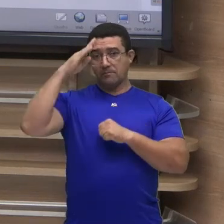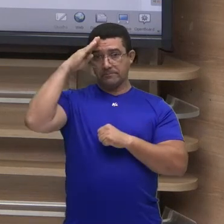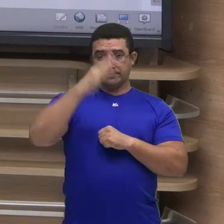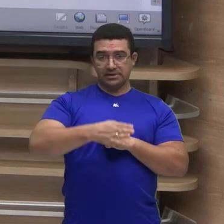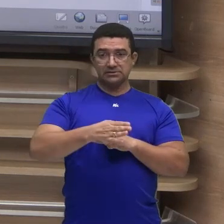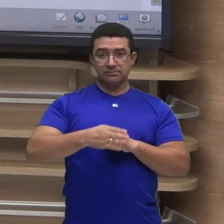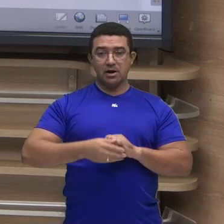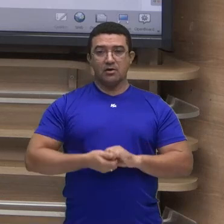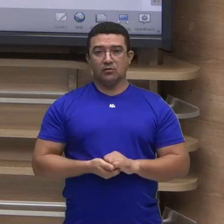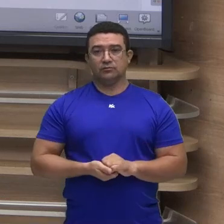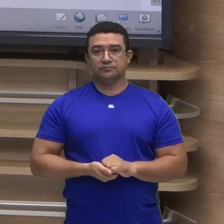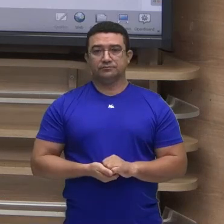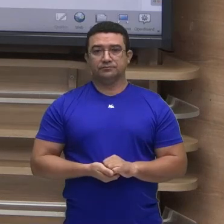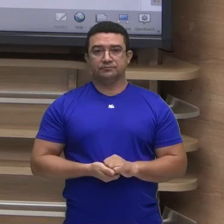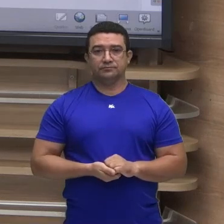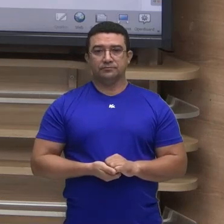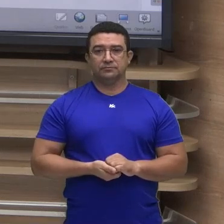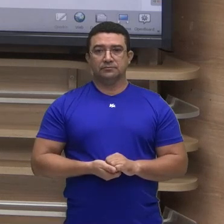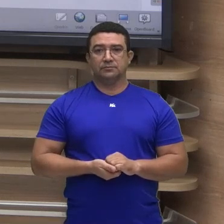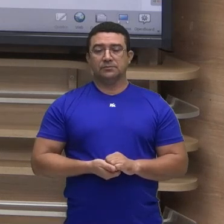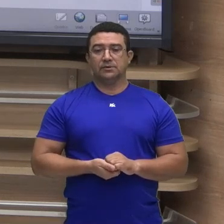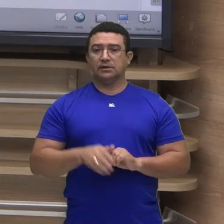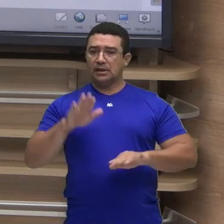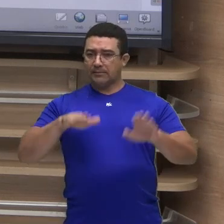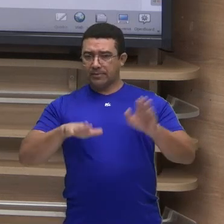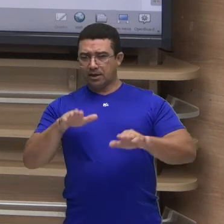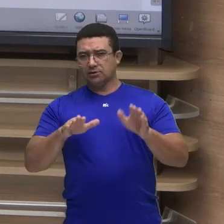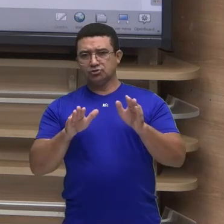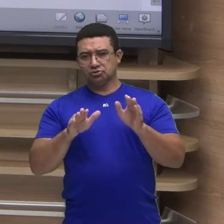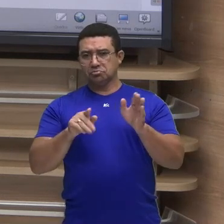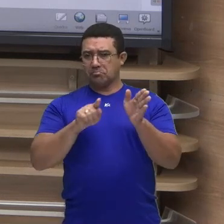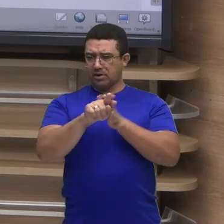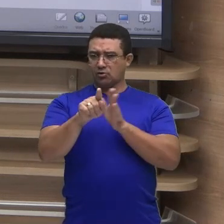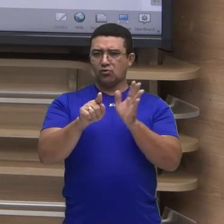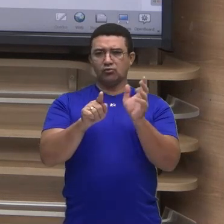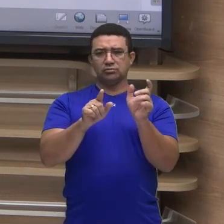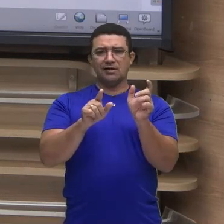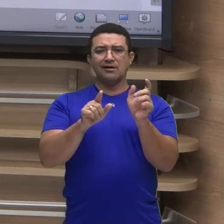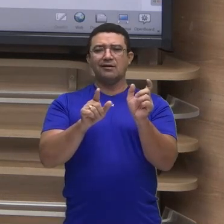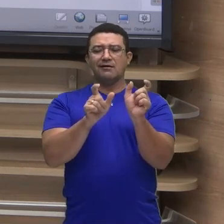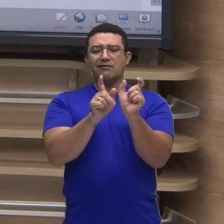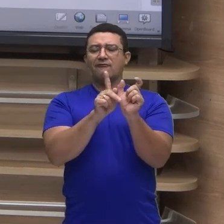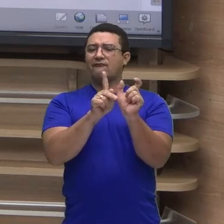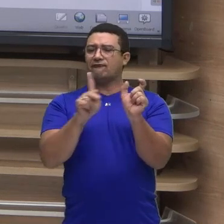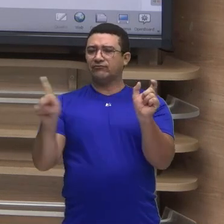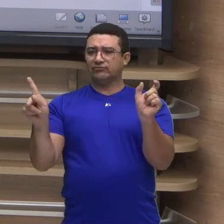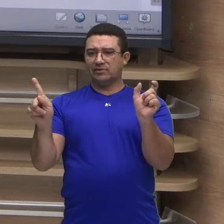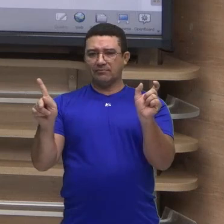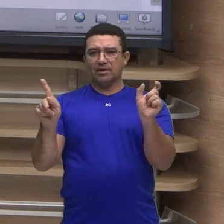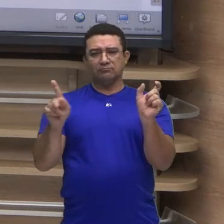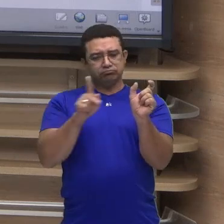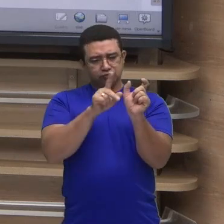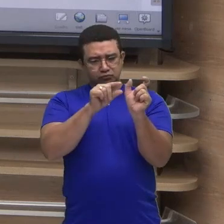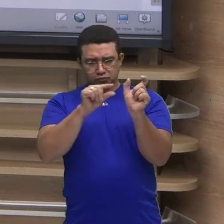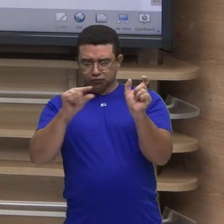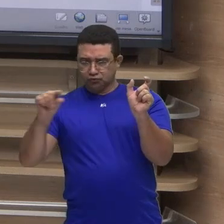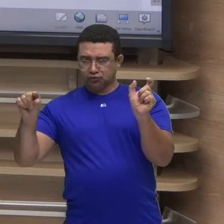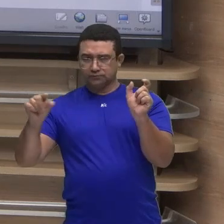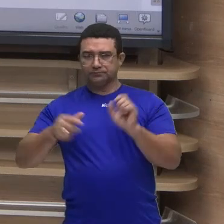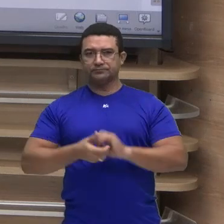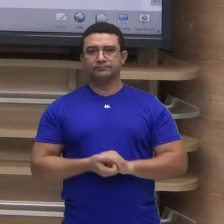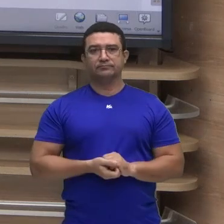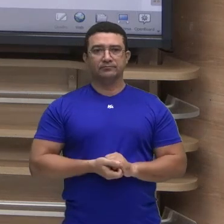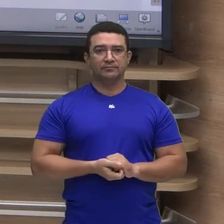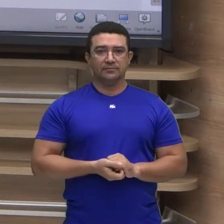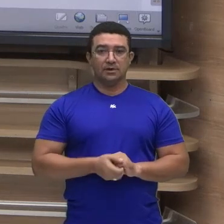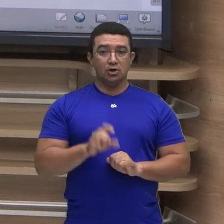study, work, go to. E dependendo da sua pergunta, vai ter um complemento aqui, como vocês viram na letra C e na letra D.